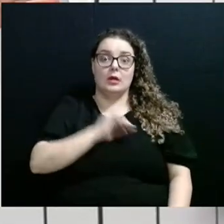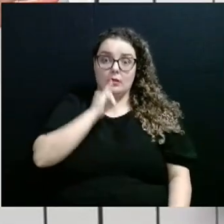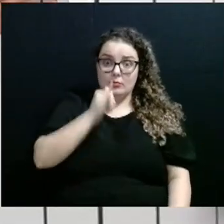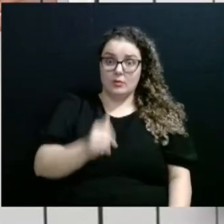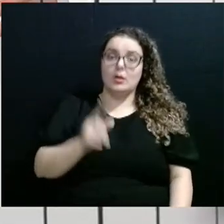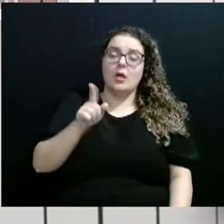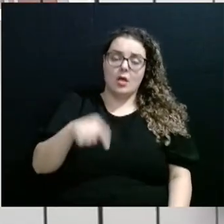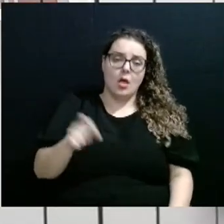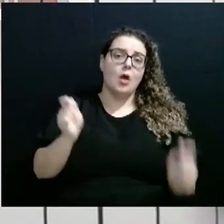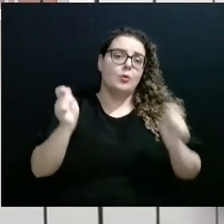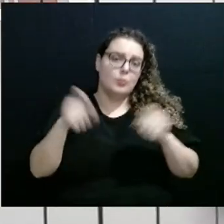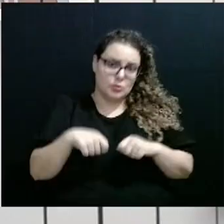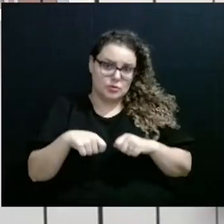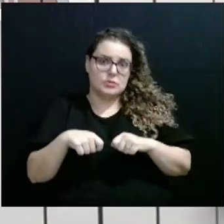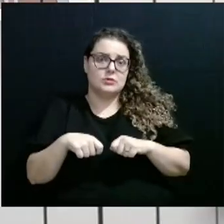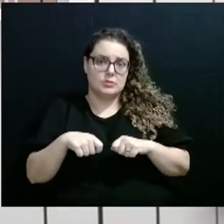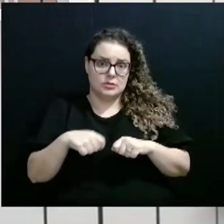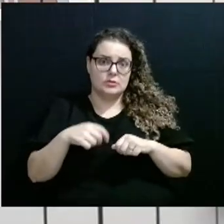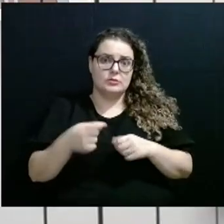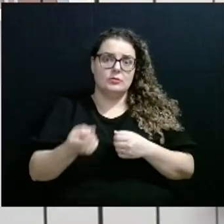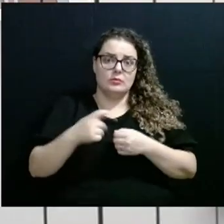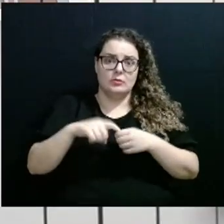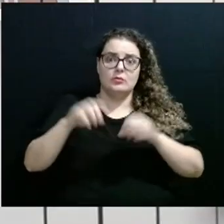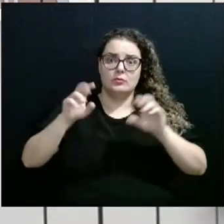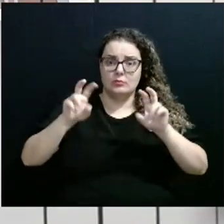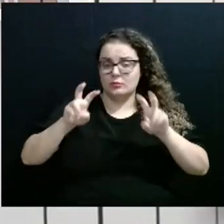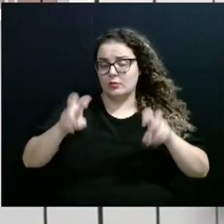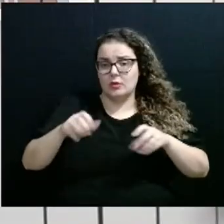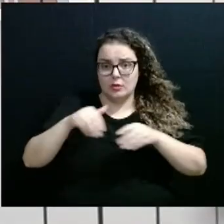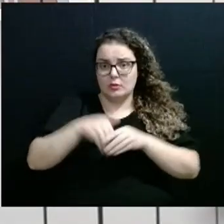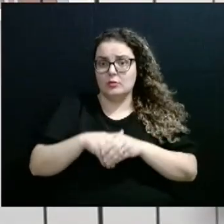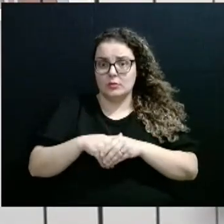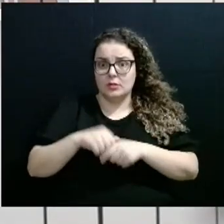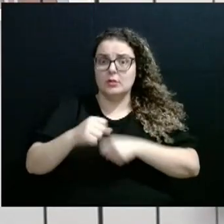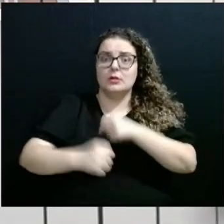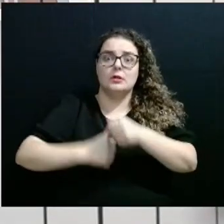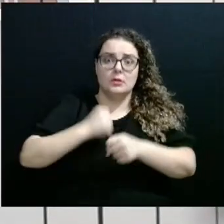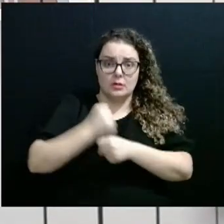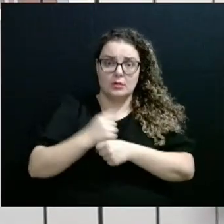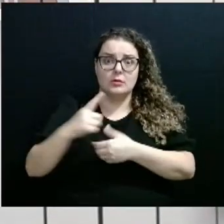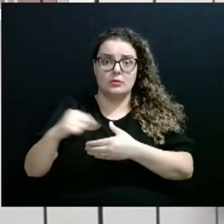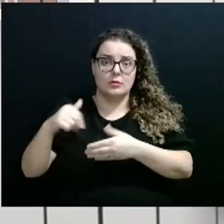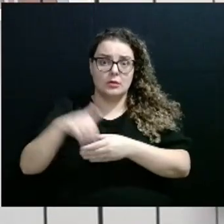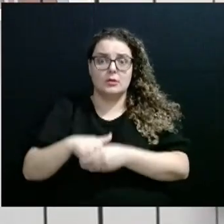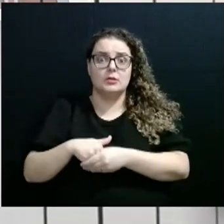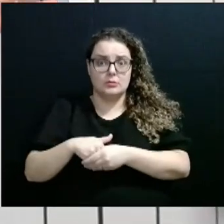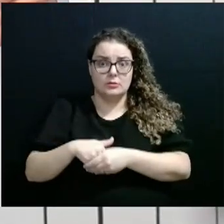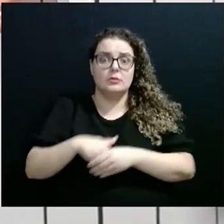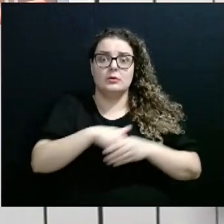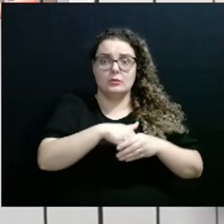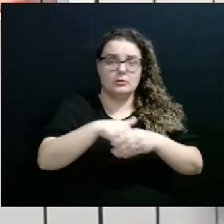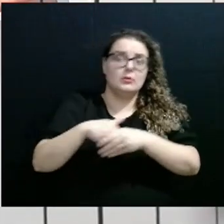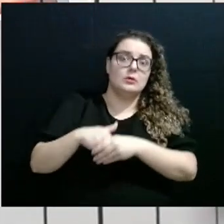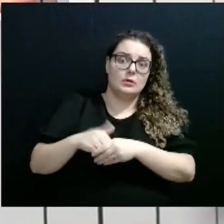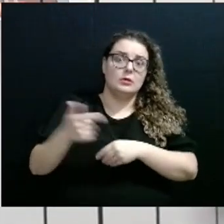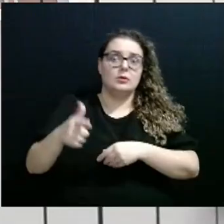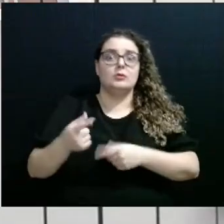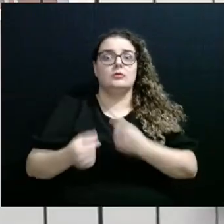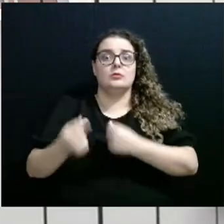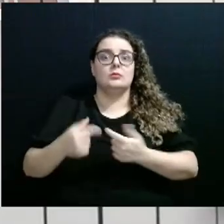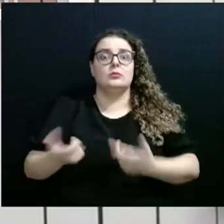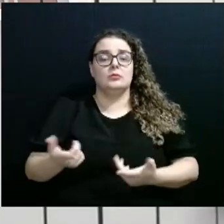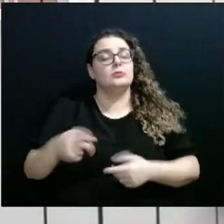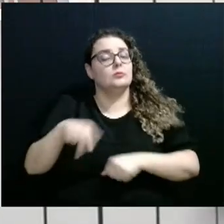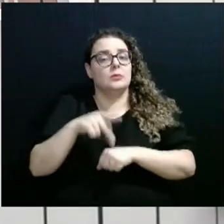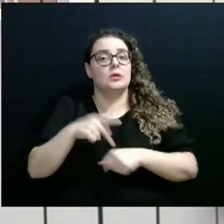votar este tema mesmo em ano eleitoral e manter as necessidades econômicas do país. Para discutir este